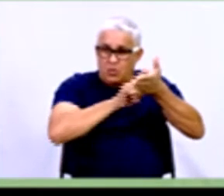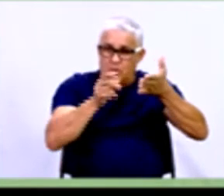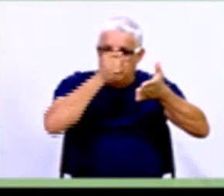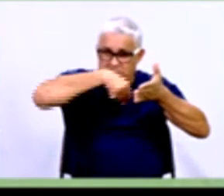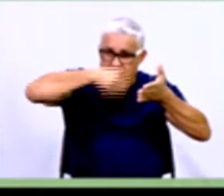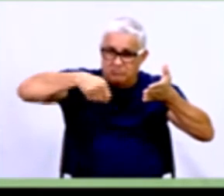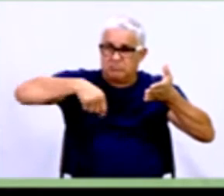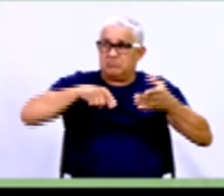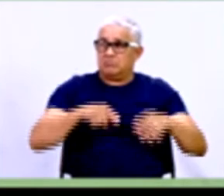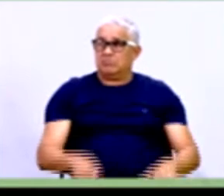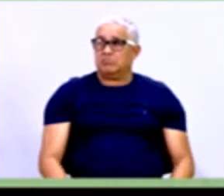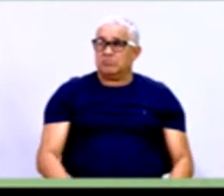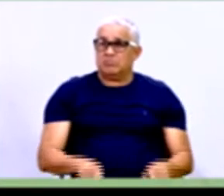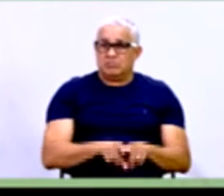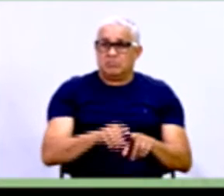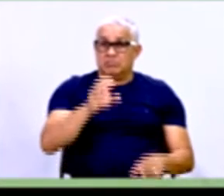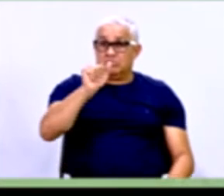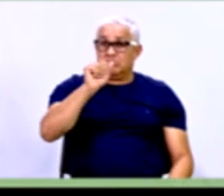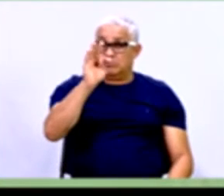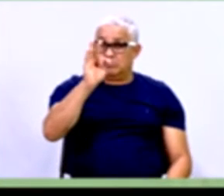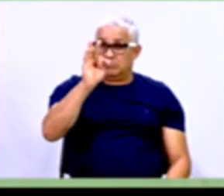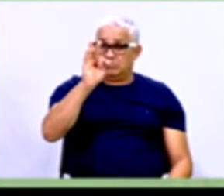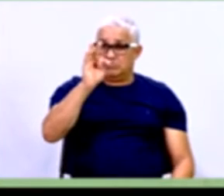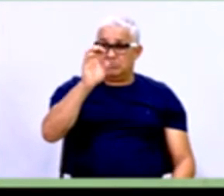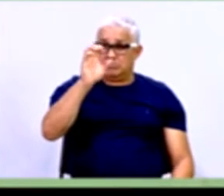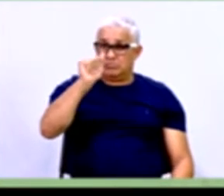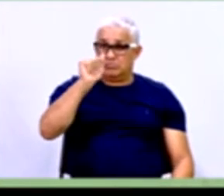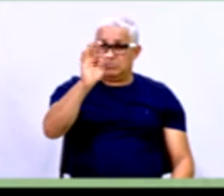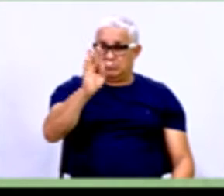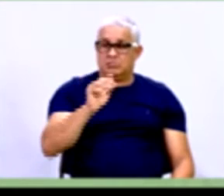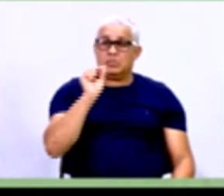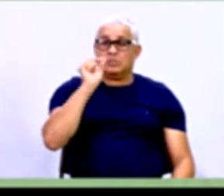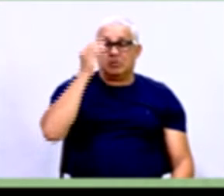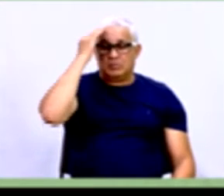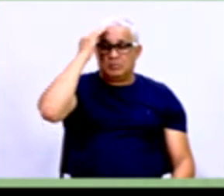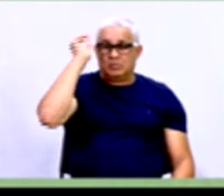Quando nós falamos em CAT, nós temos que entender o seguinte.